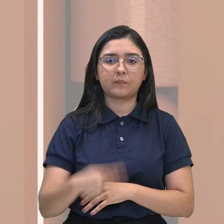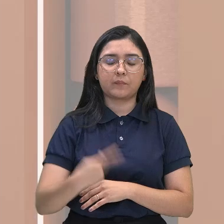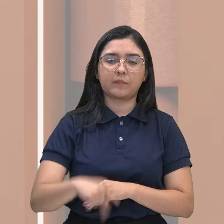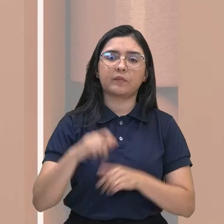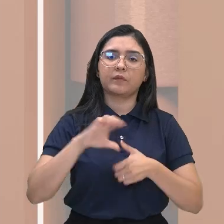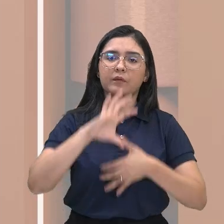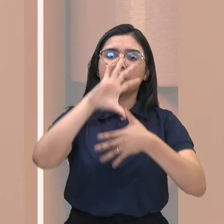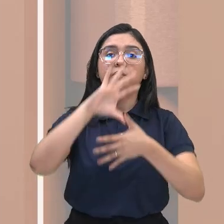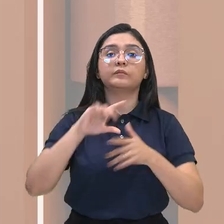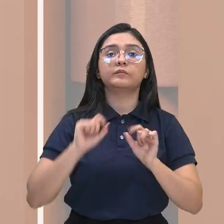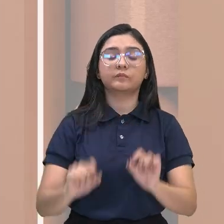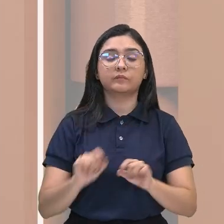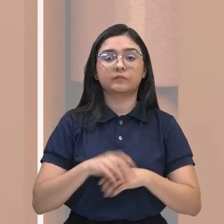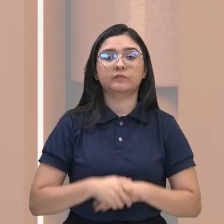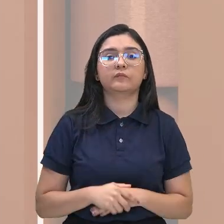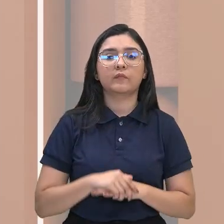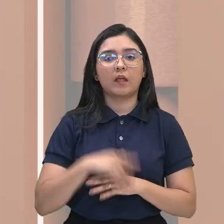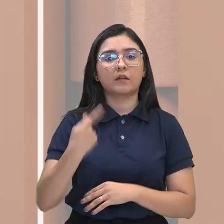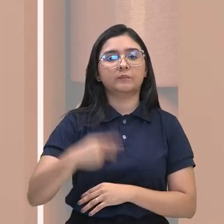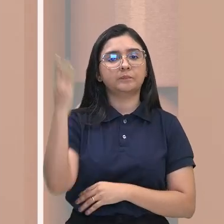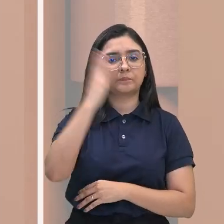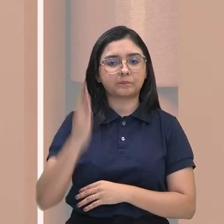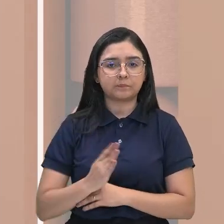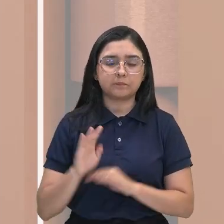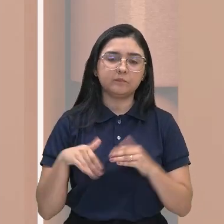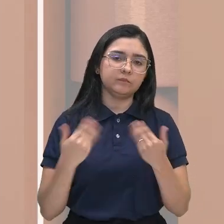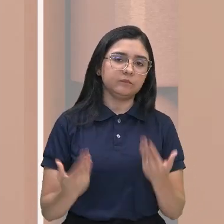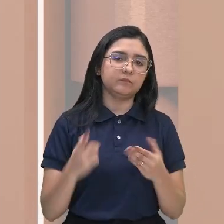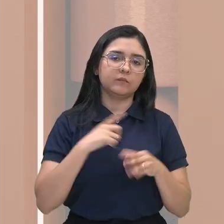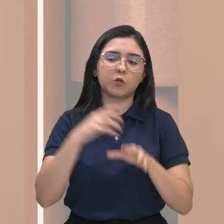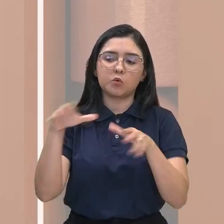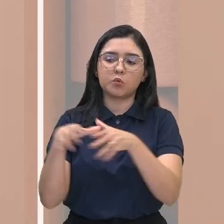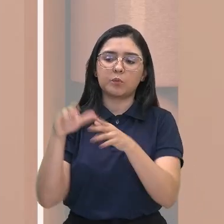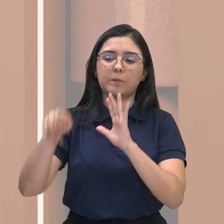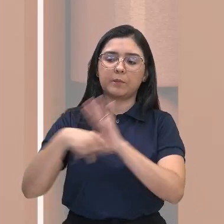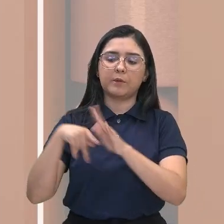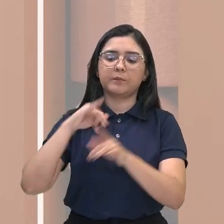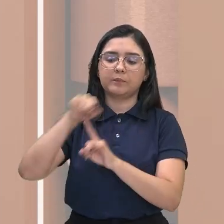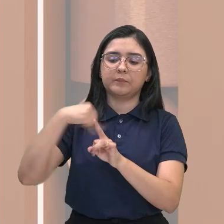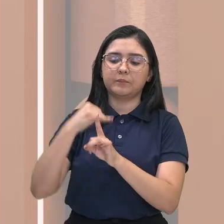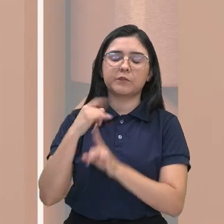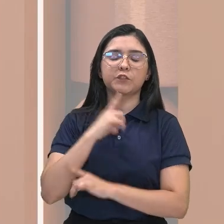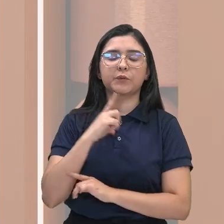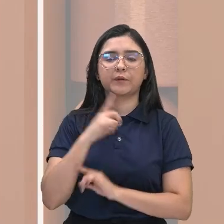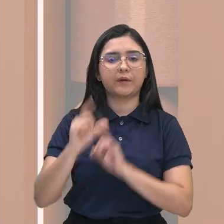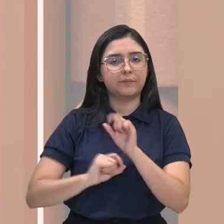continente, que viria a ser o Brasil. Grande parte dos jesuítas tinham